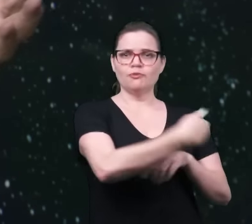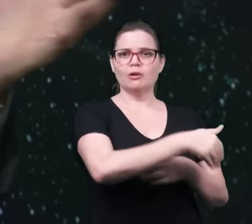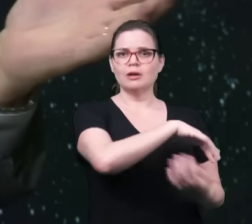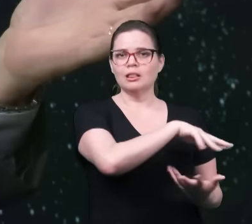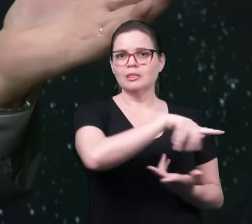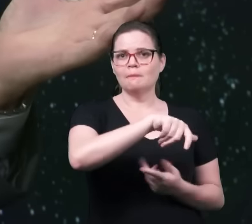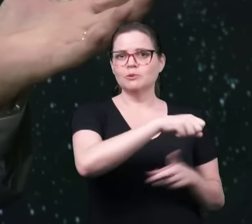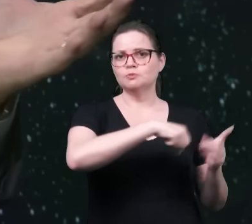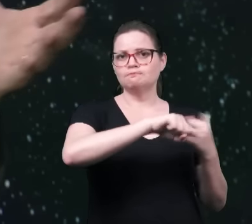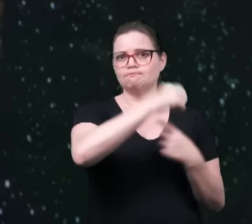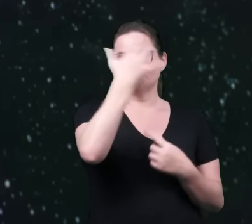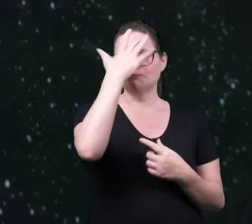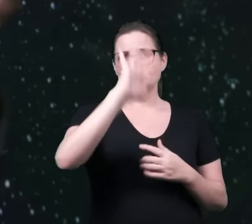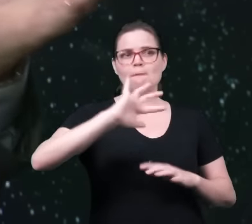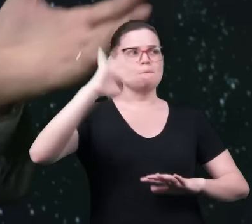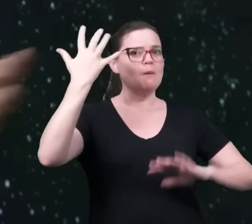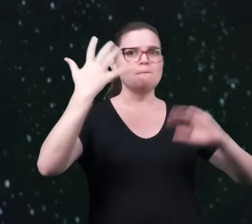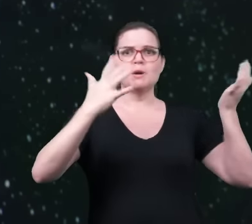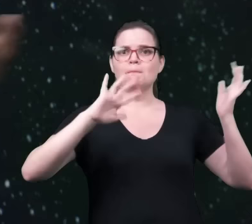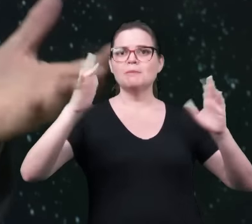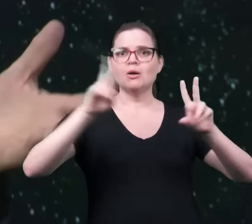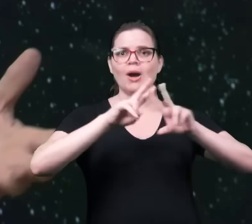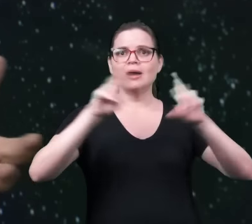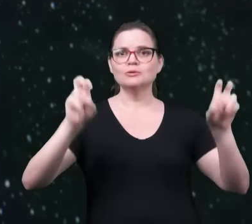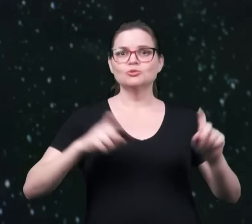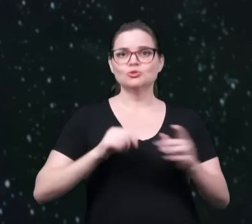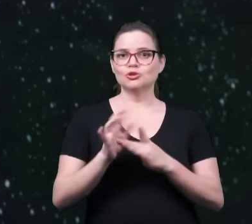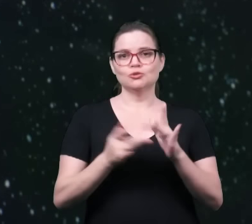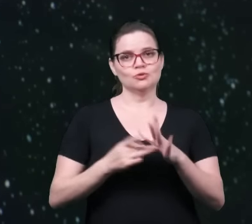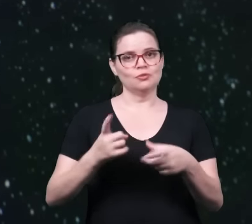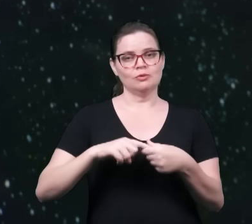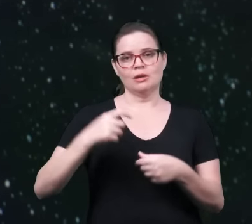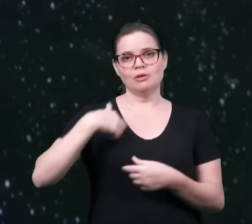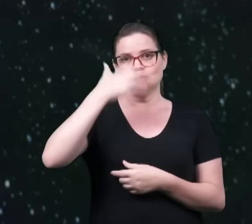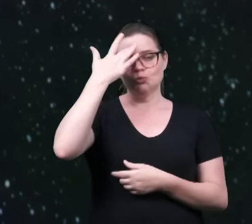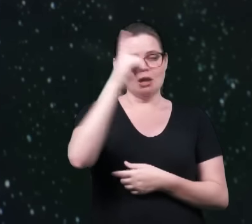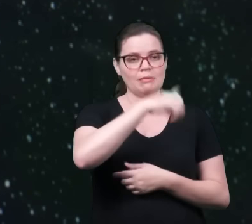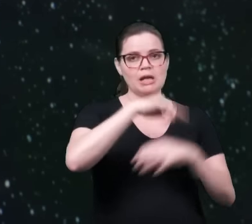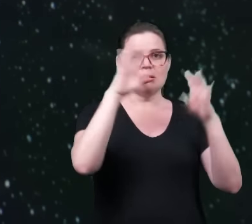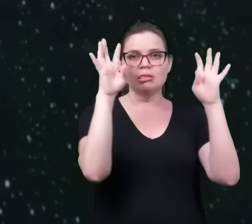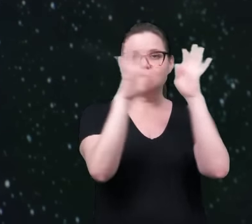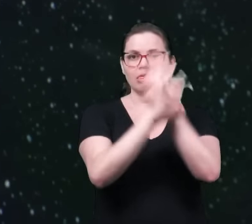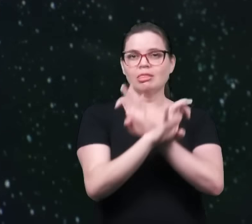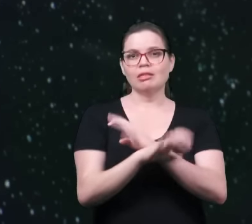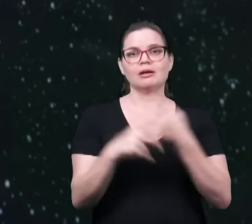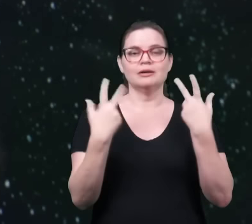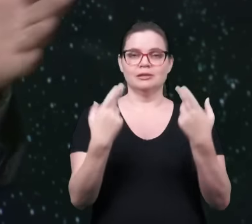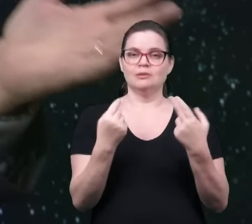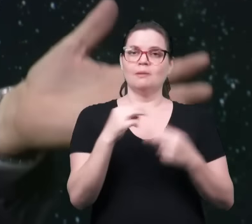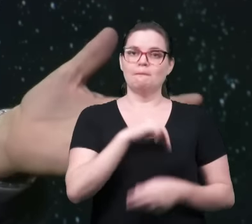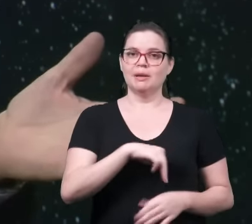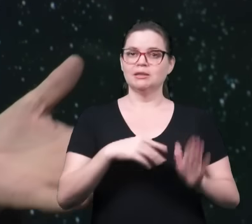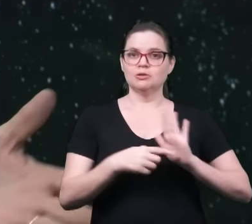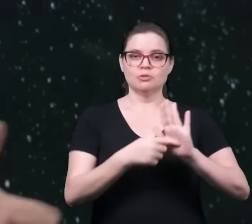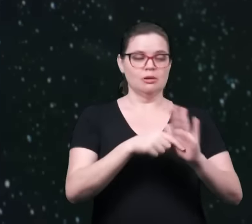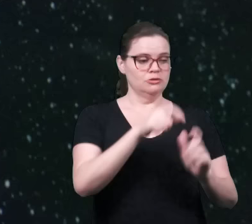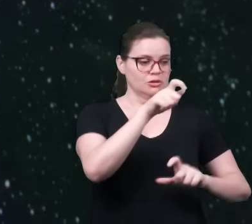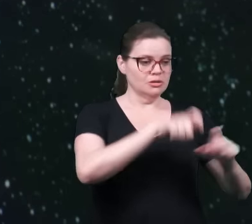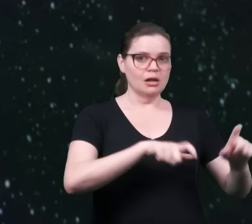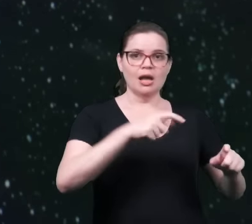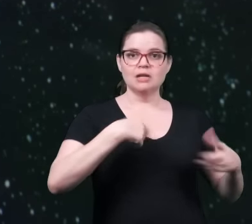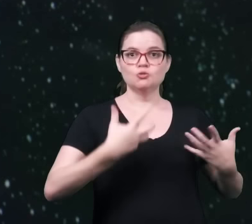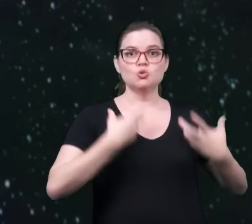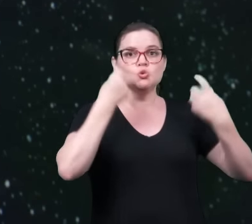né, o toque da trombeta. O mundo está desapercebido, como diz a palavra do Senhor lá em Mateus, né? Que o mundo está a ser pego de